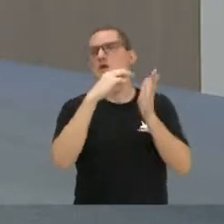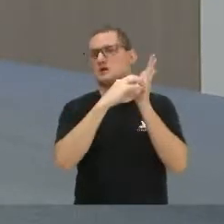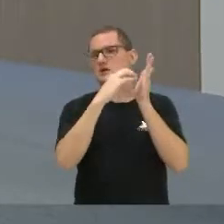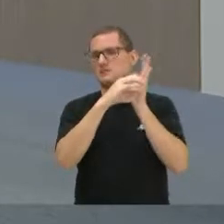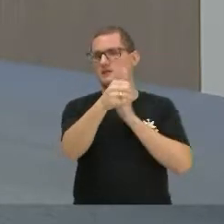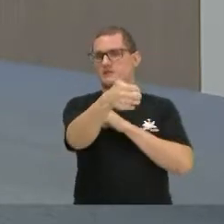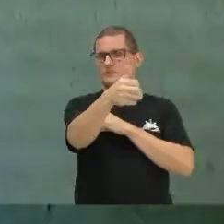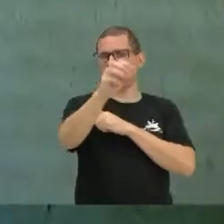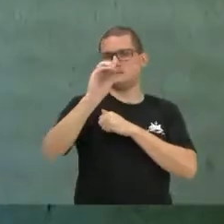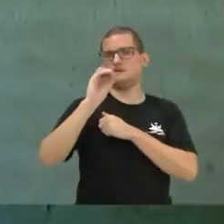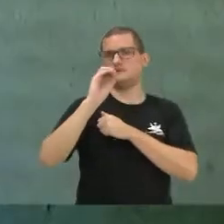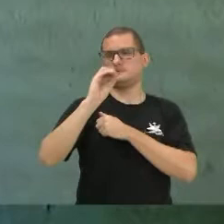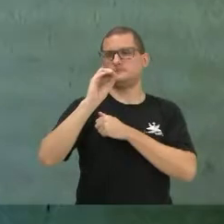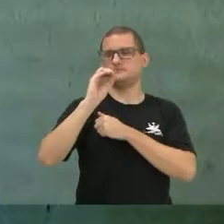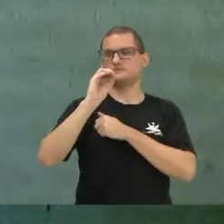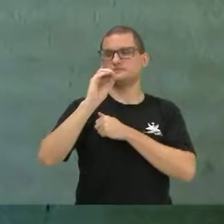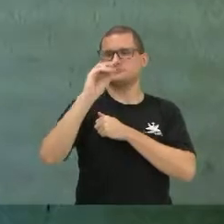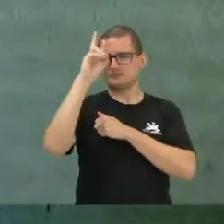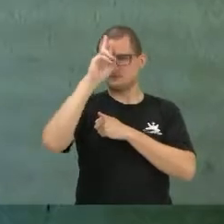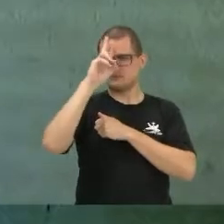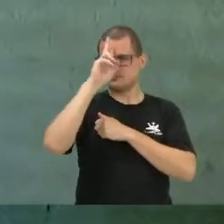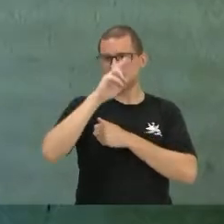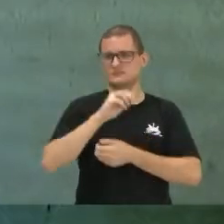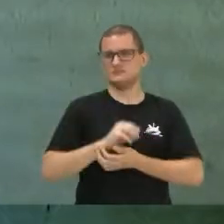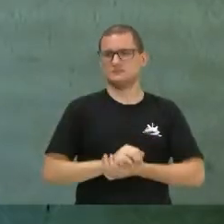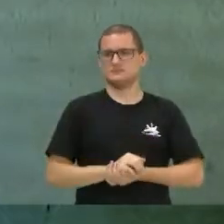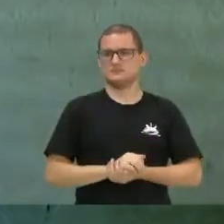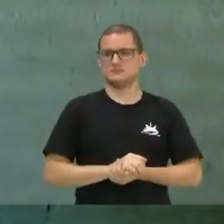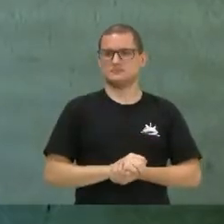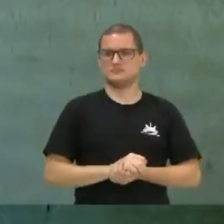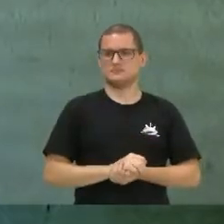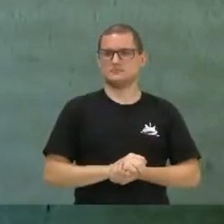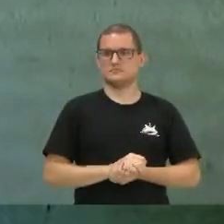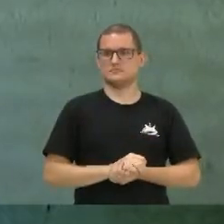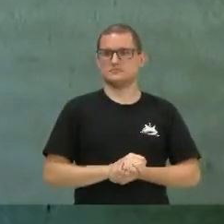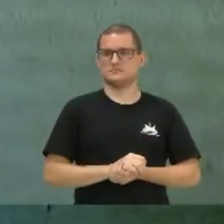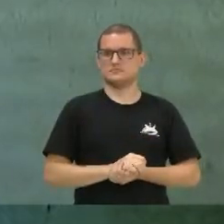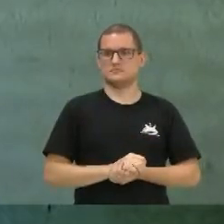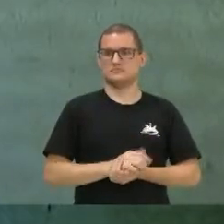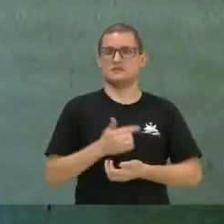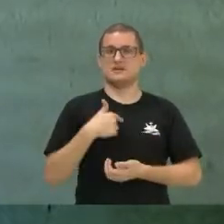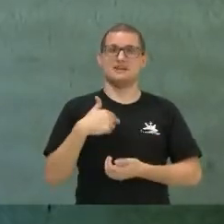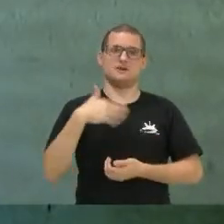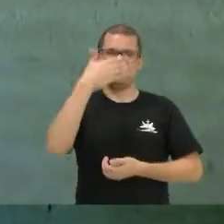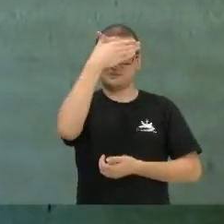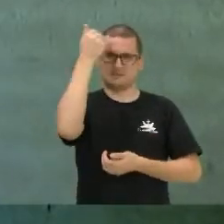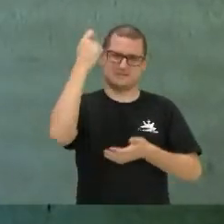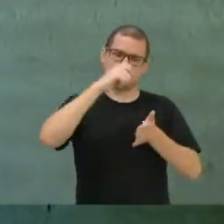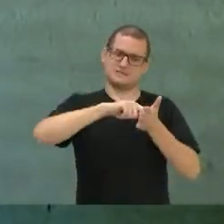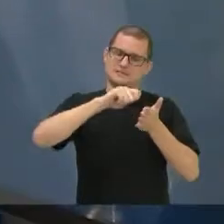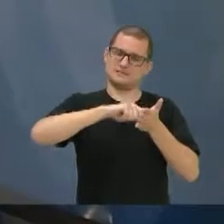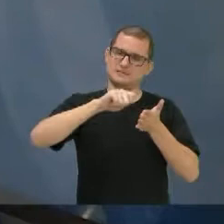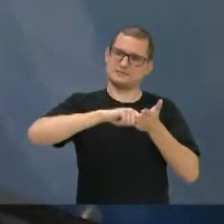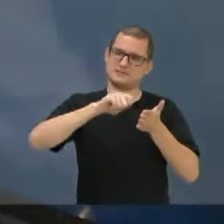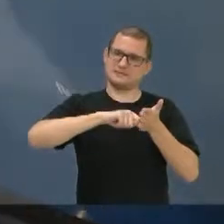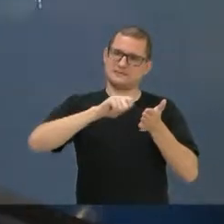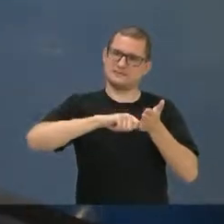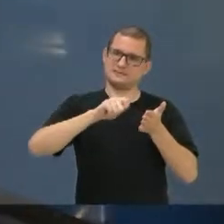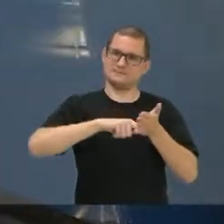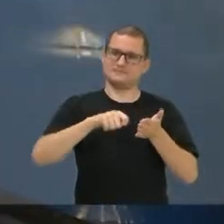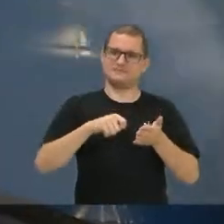então recordando o capítulo 10 e aí eu deixei recordando e não escrevi nada nele